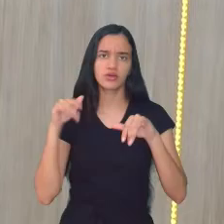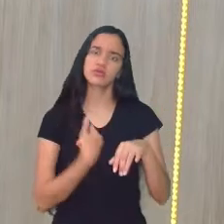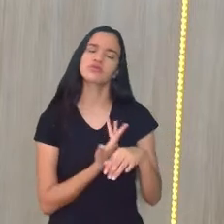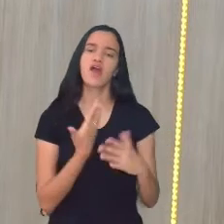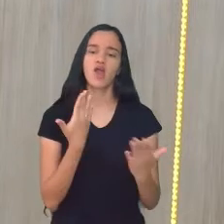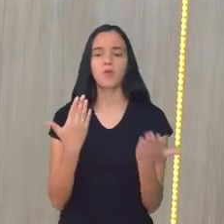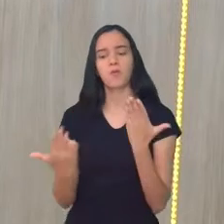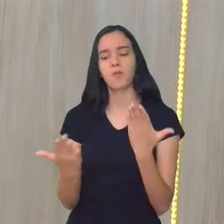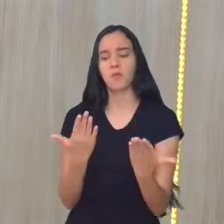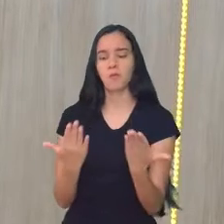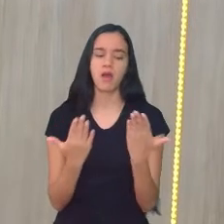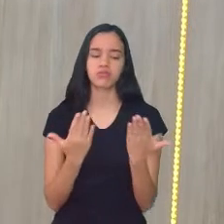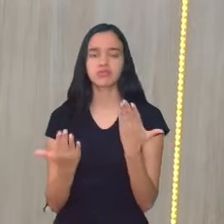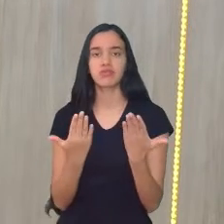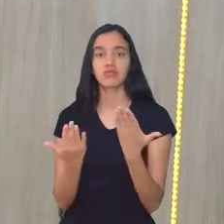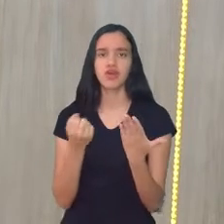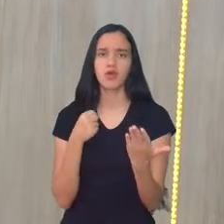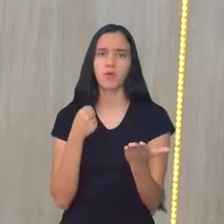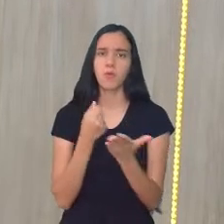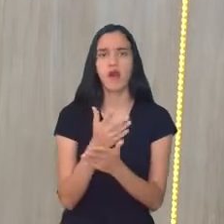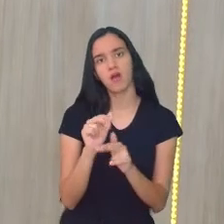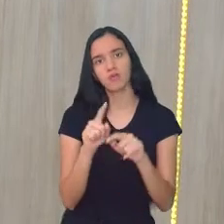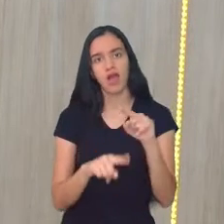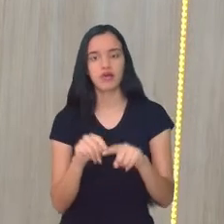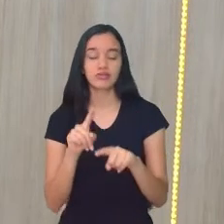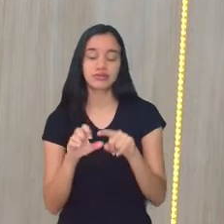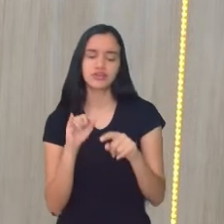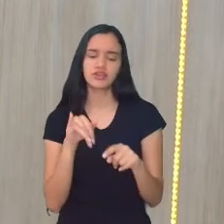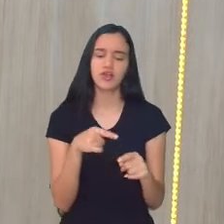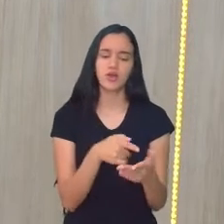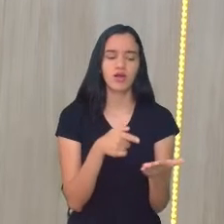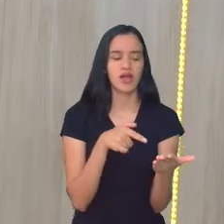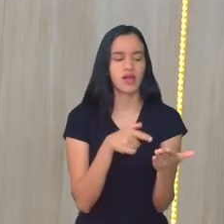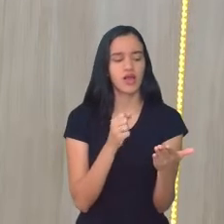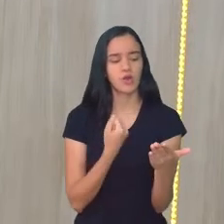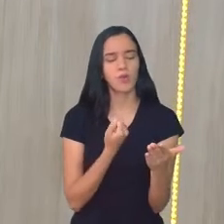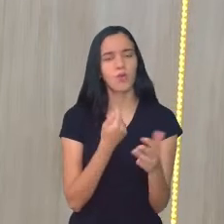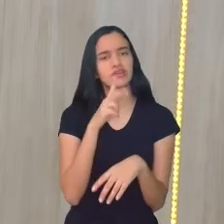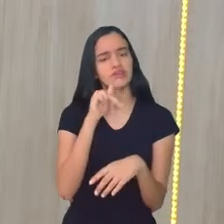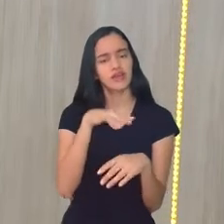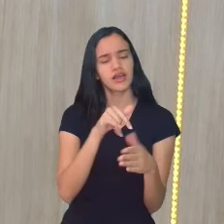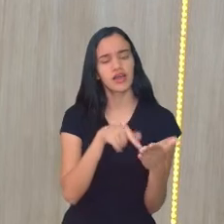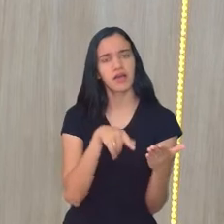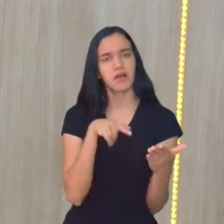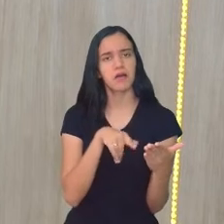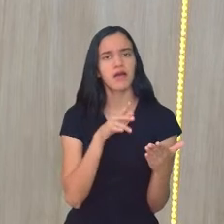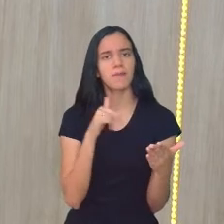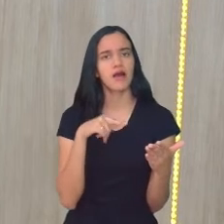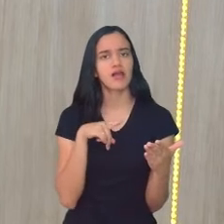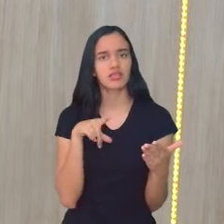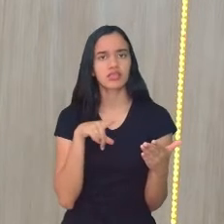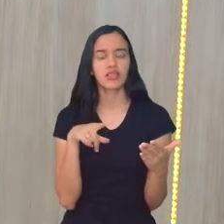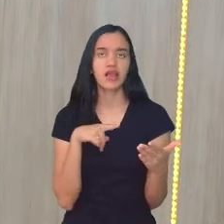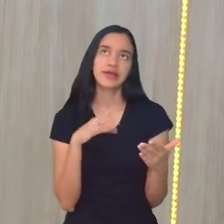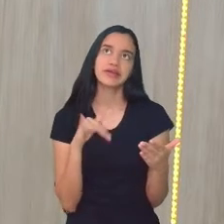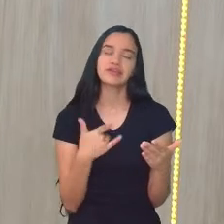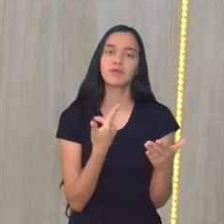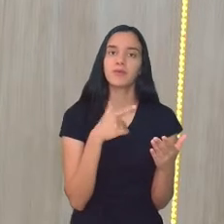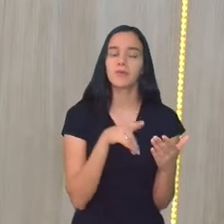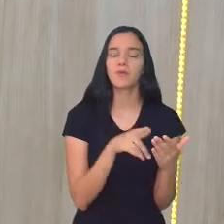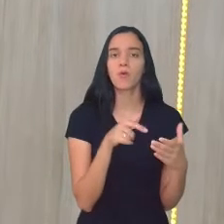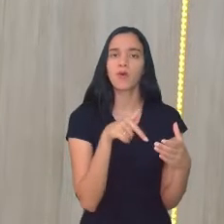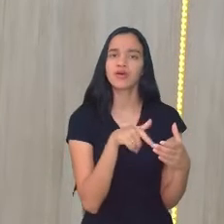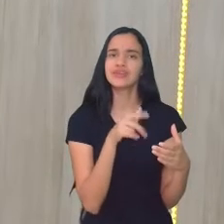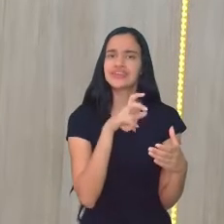comparar, você quando vai comprar uma coisa, se o pacote, quantas gramas tem? é o mesmo de um pacote